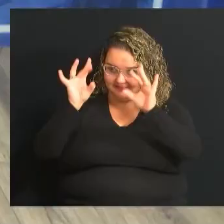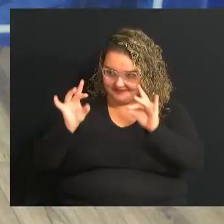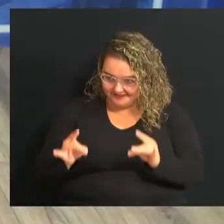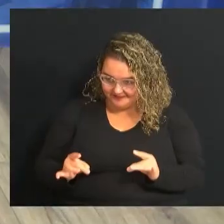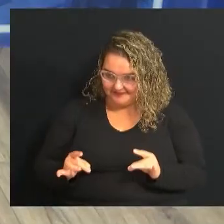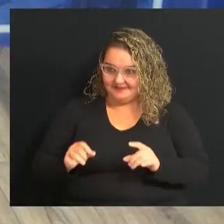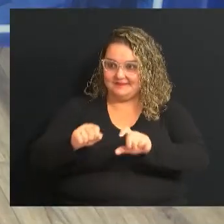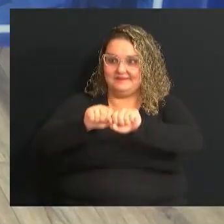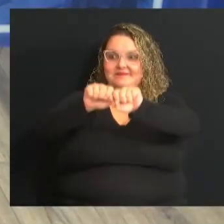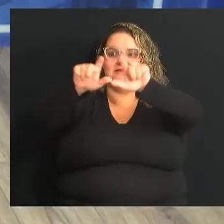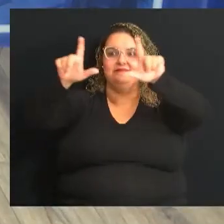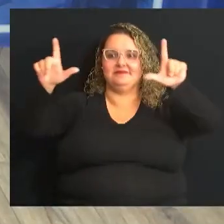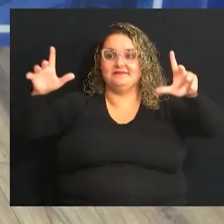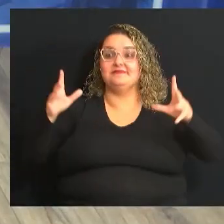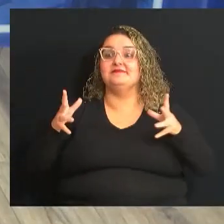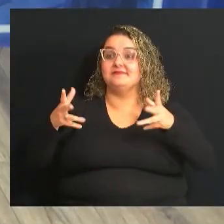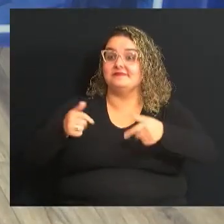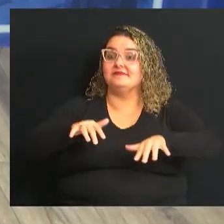você confere agora.